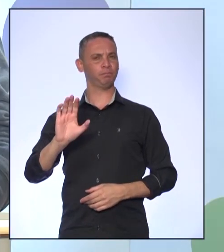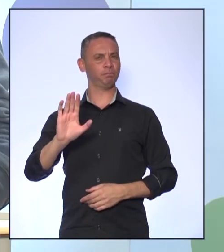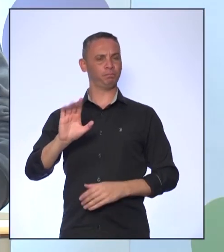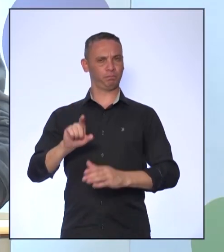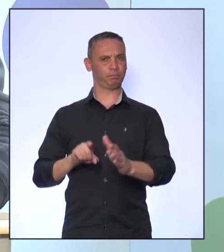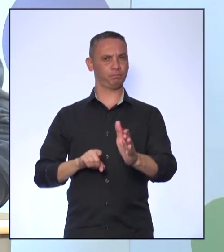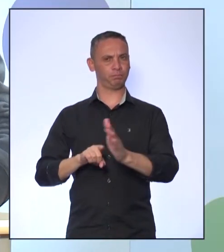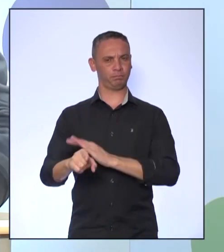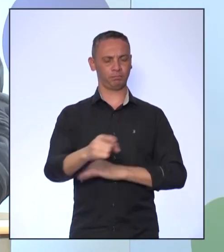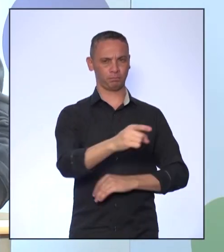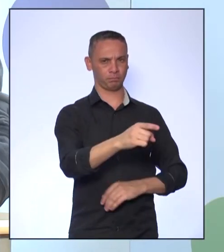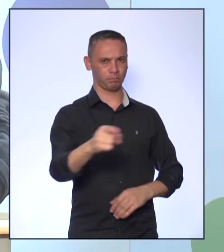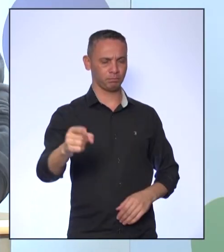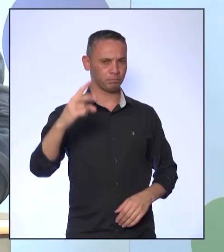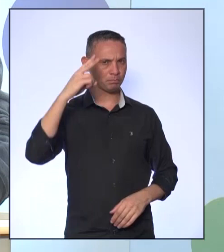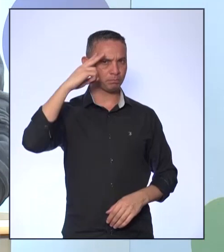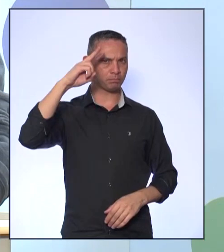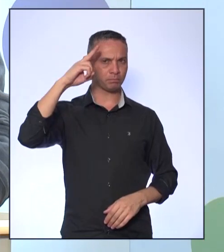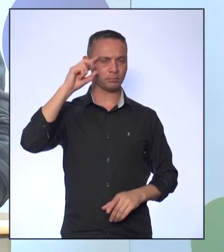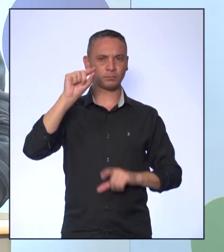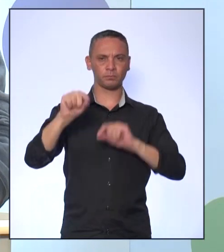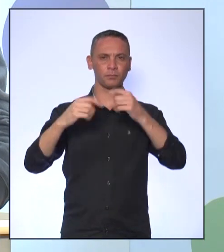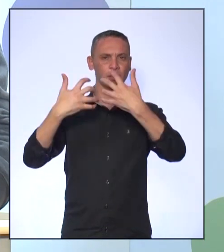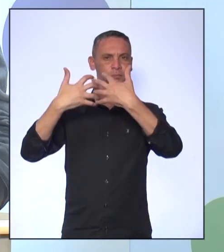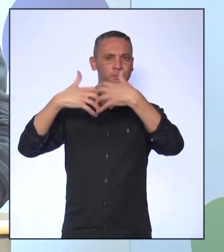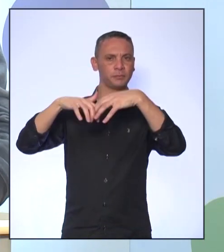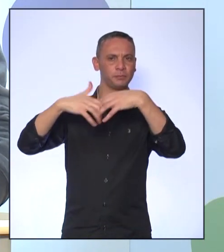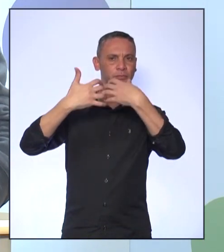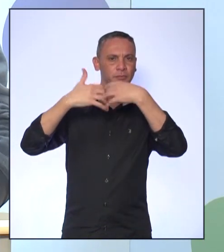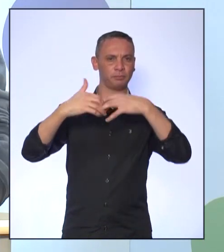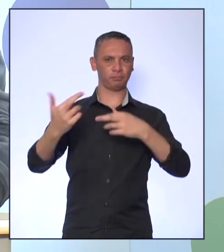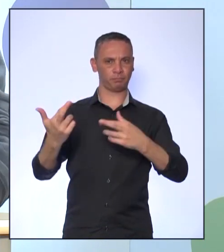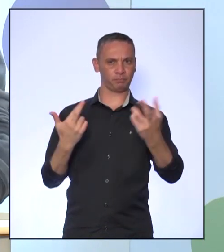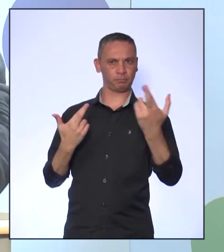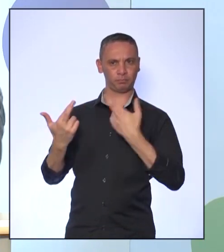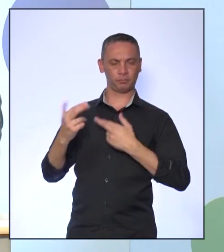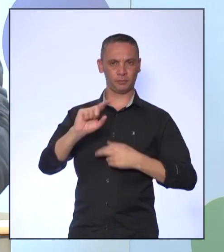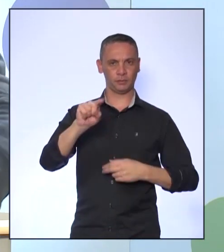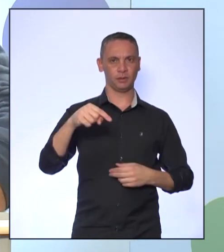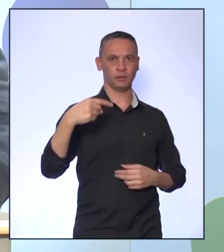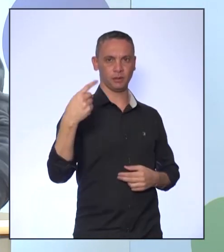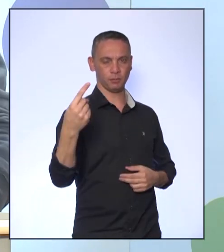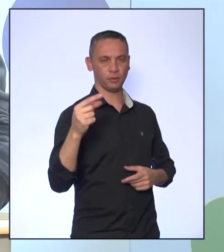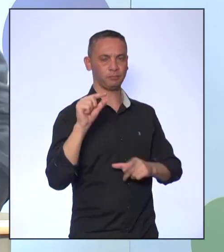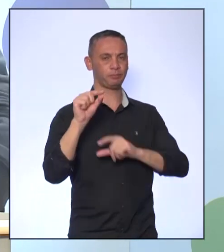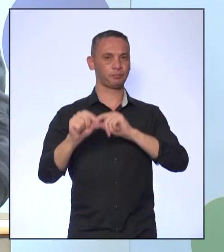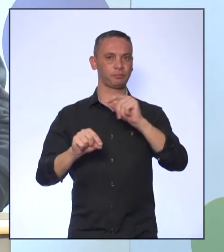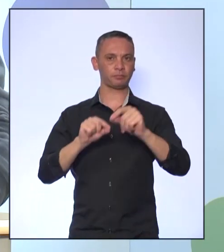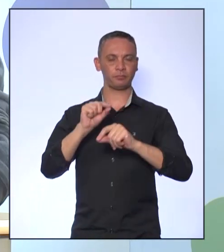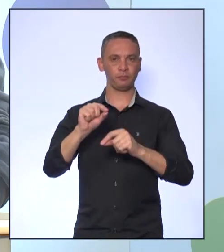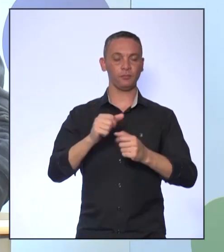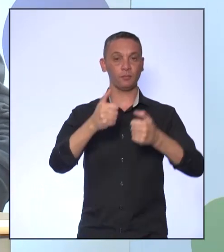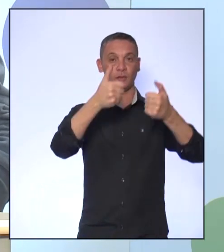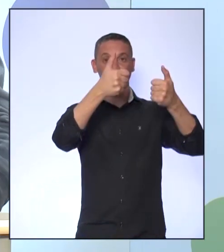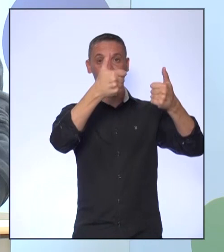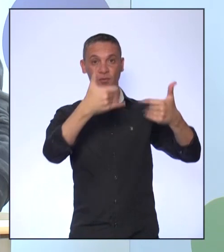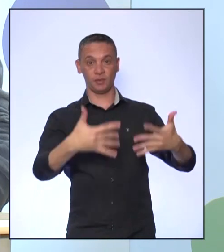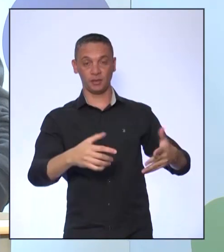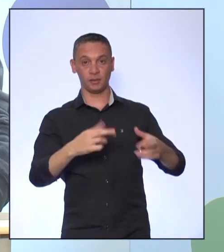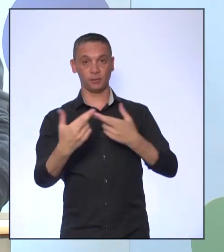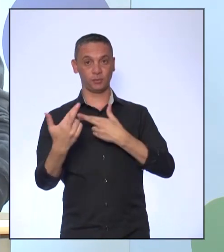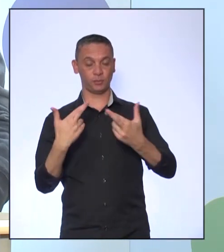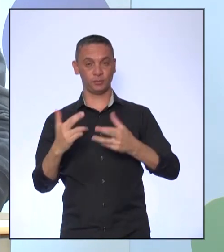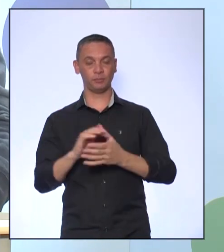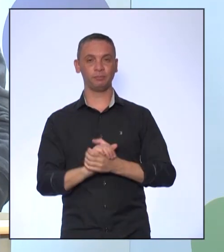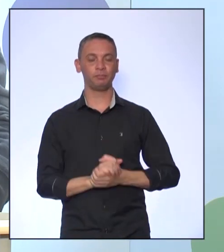para vocês aí, para vocês estarem pensando, depois eu vou pedir para vocês responderem no chat aí, junto com a atividade que vocês vão